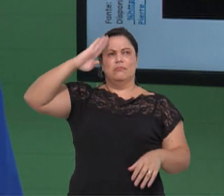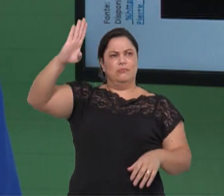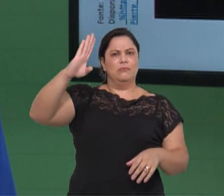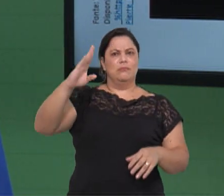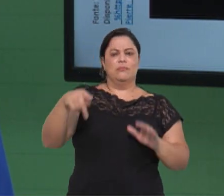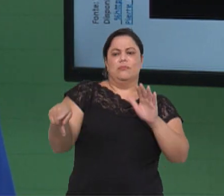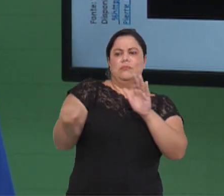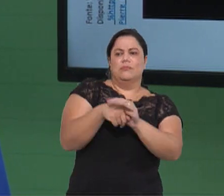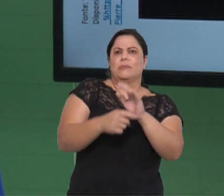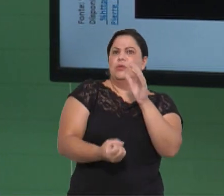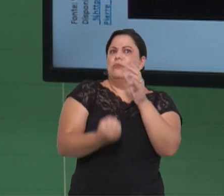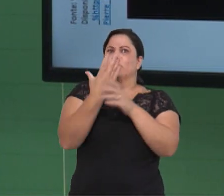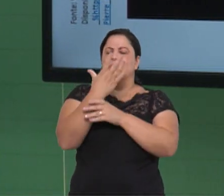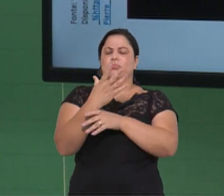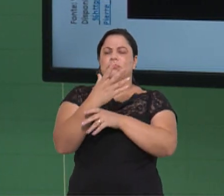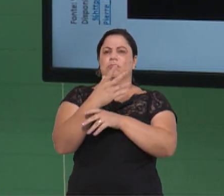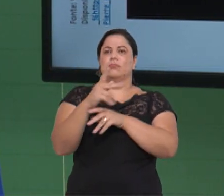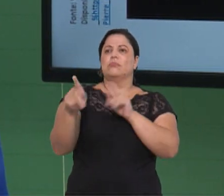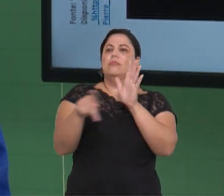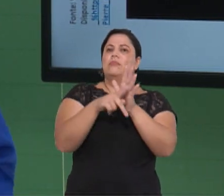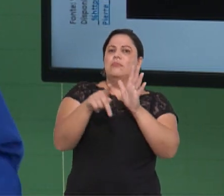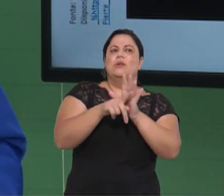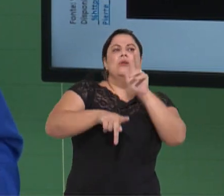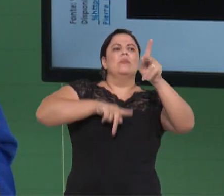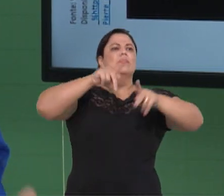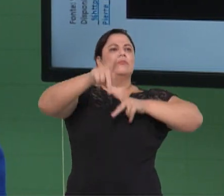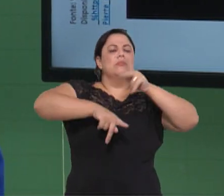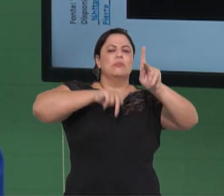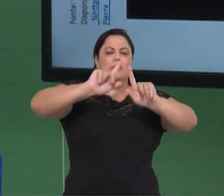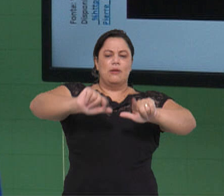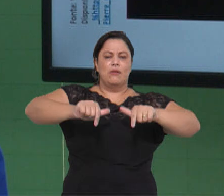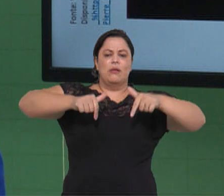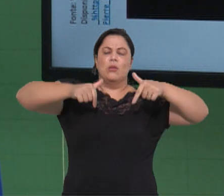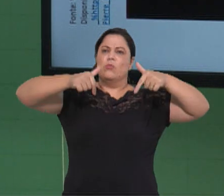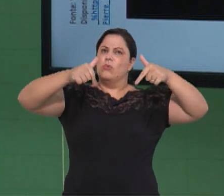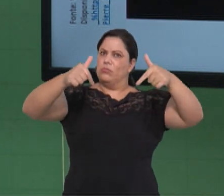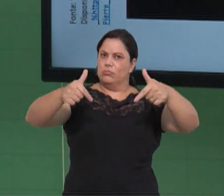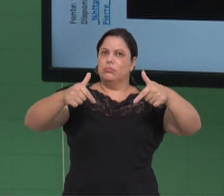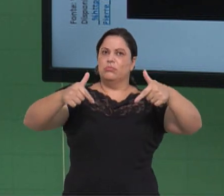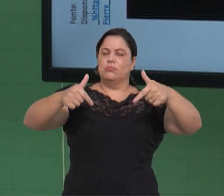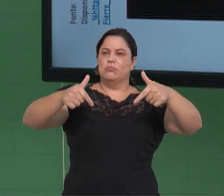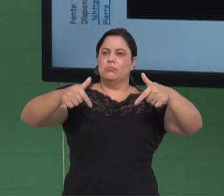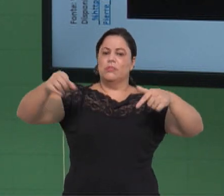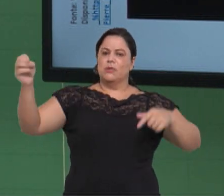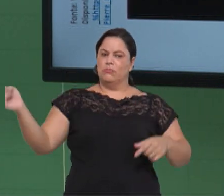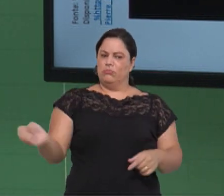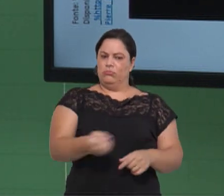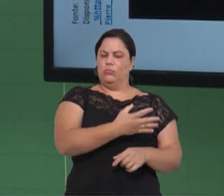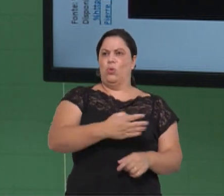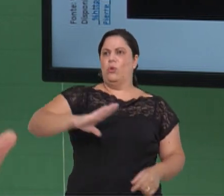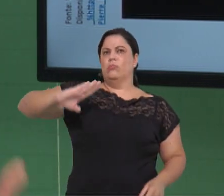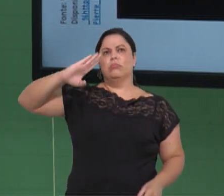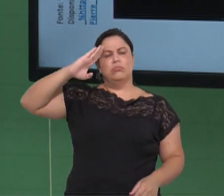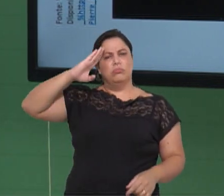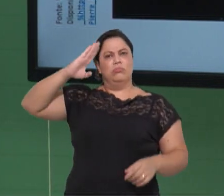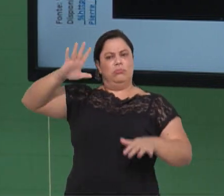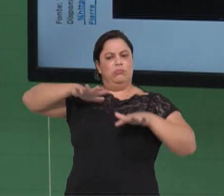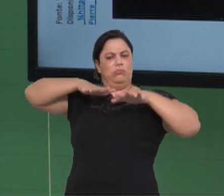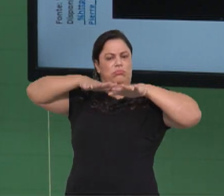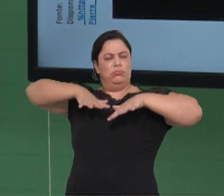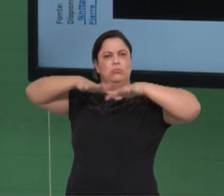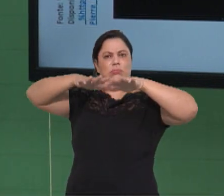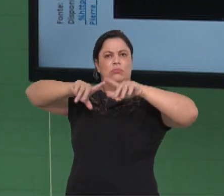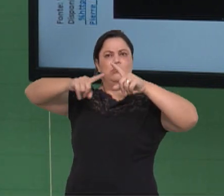povo para lutar através de uma nova guarda, uma guarda nacional, uma nova guarda, uma guarda popular